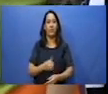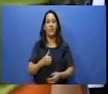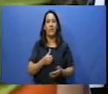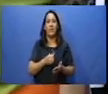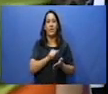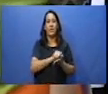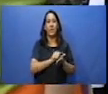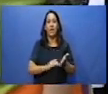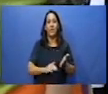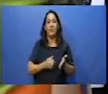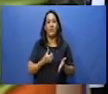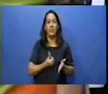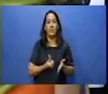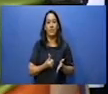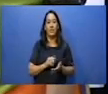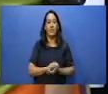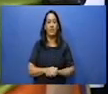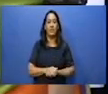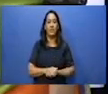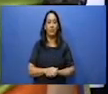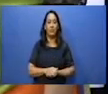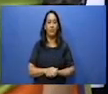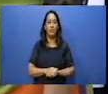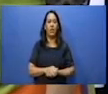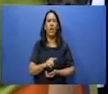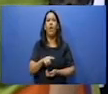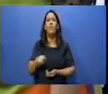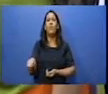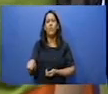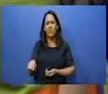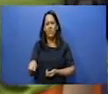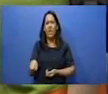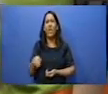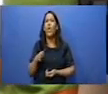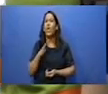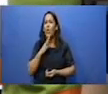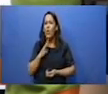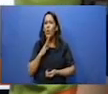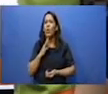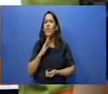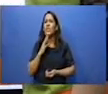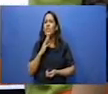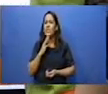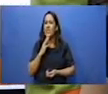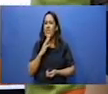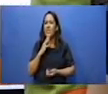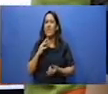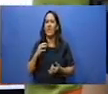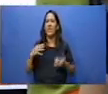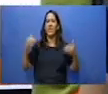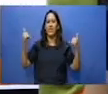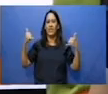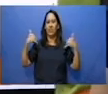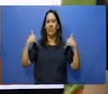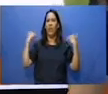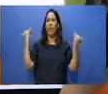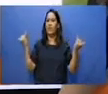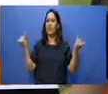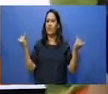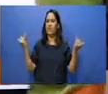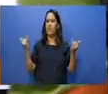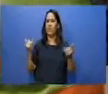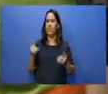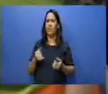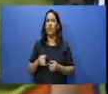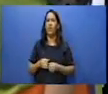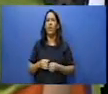6. Vamos lá? Você já tinha ouvido falar do Osterfest? De acordo